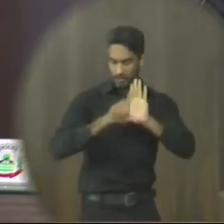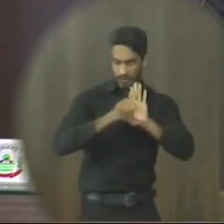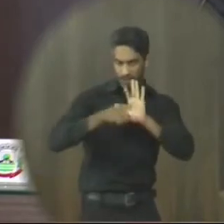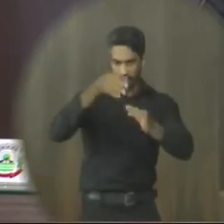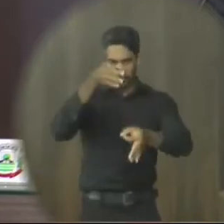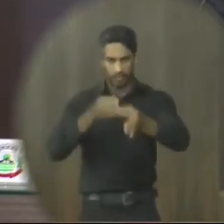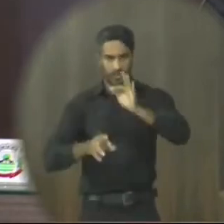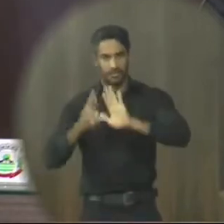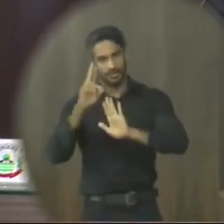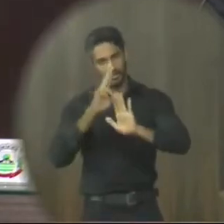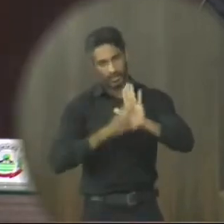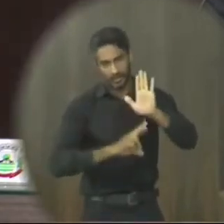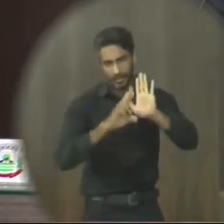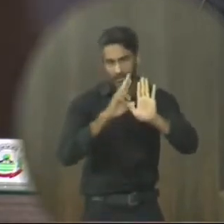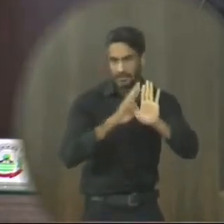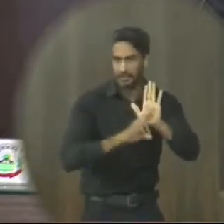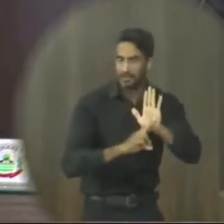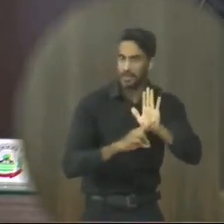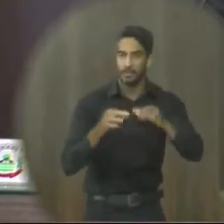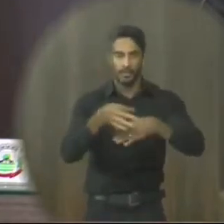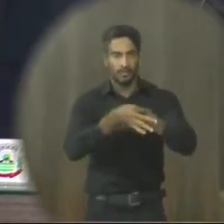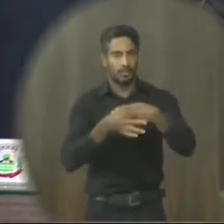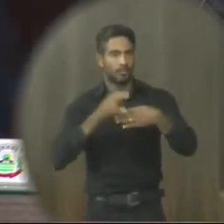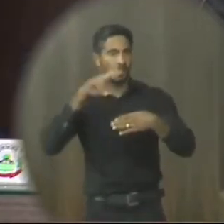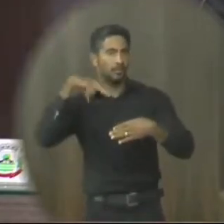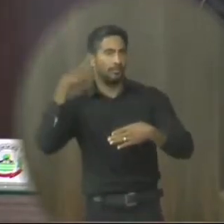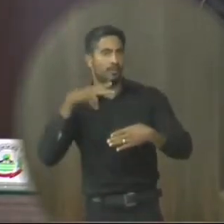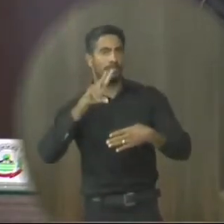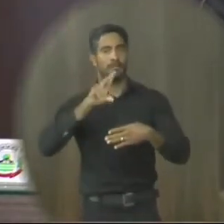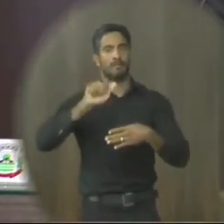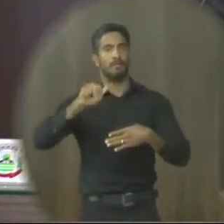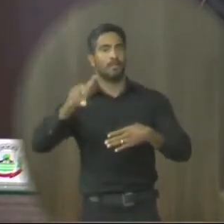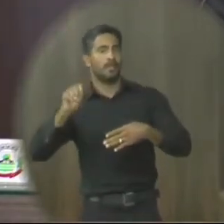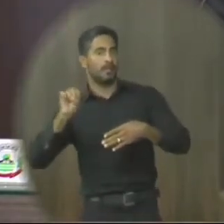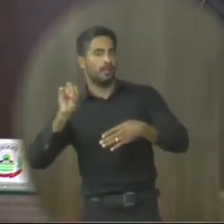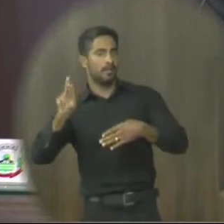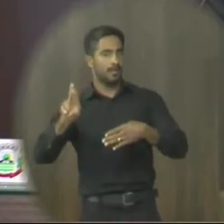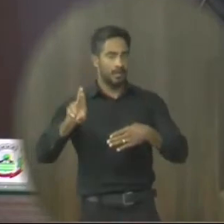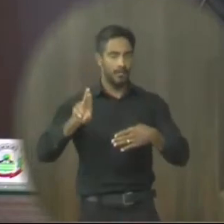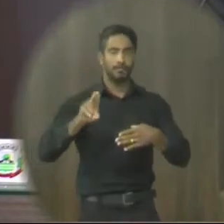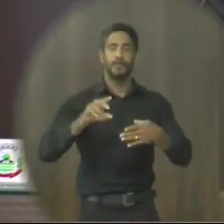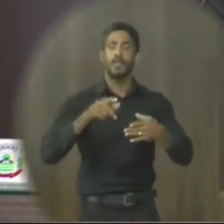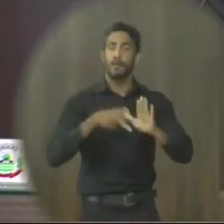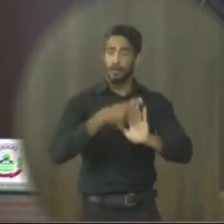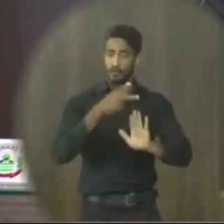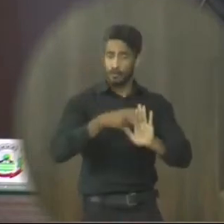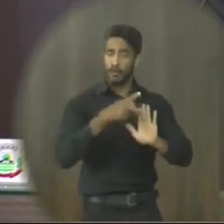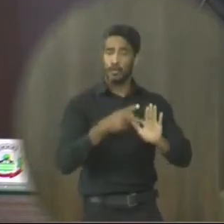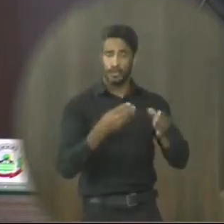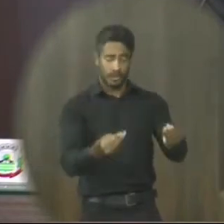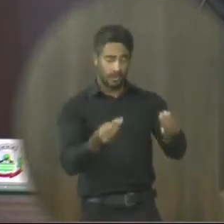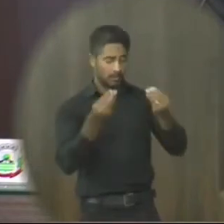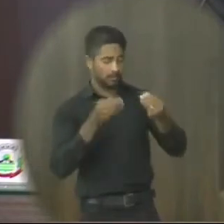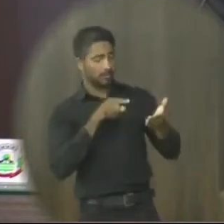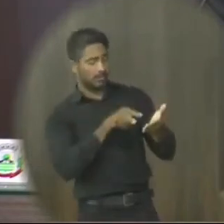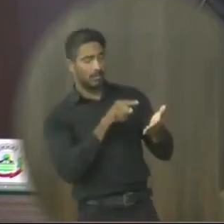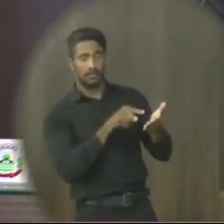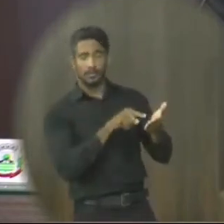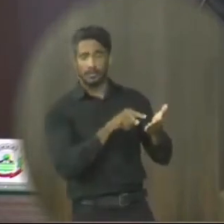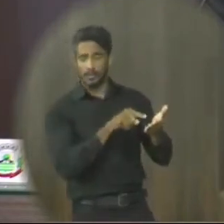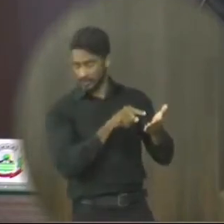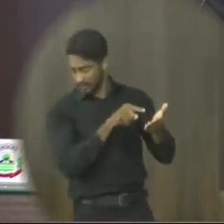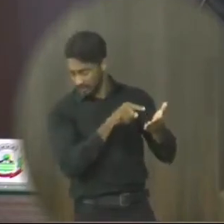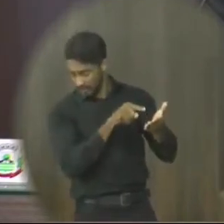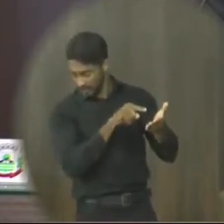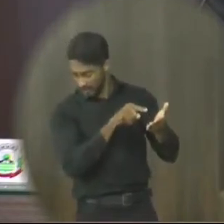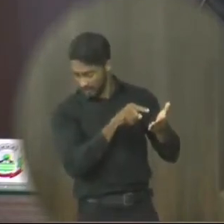Legislação, Justiça e Redação, de autoria do vereador Valdeir dos Santos Silva, o projeto de lei acima citado dispõe sobre a